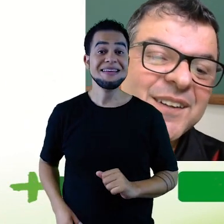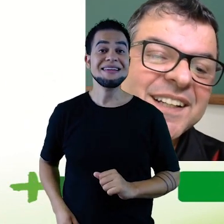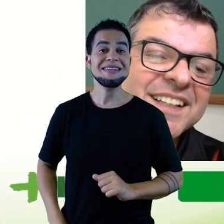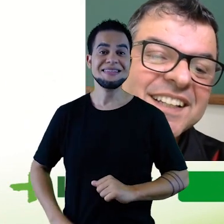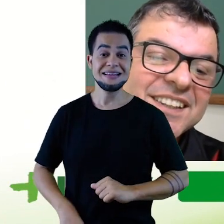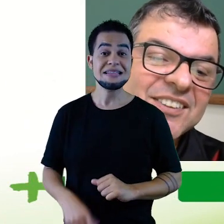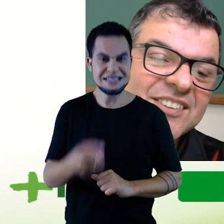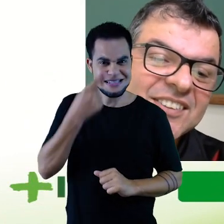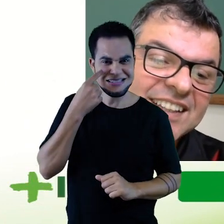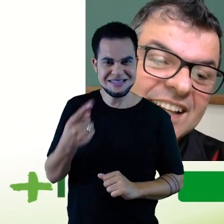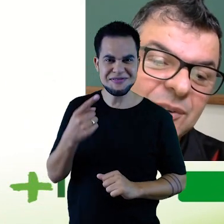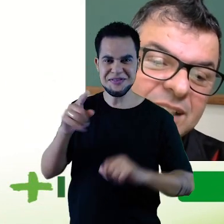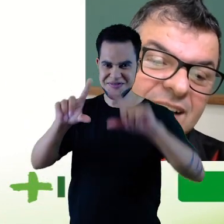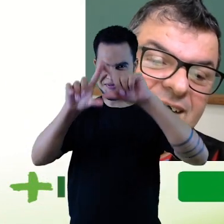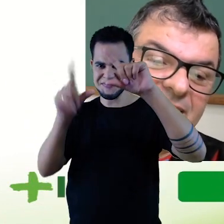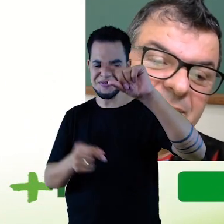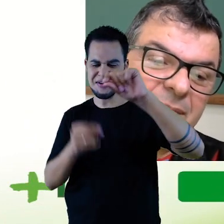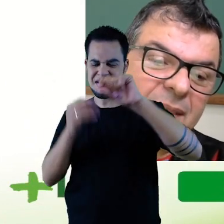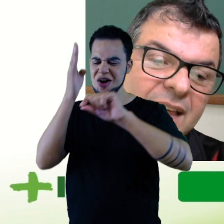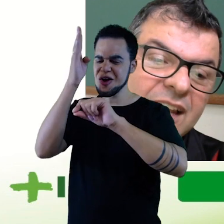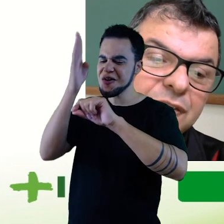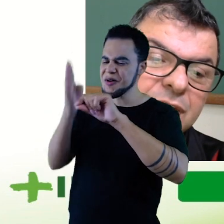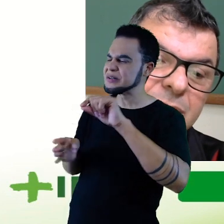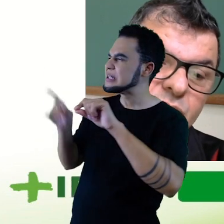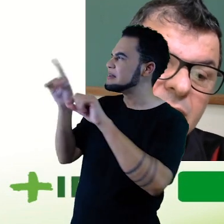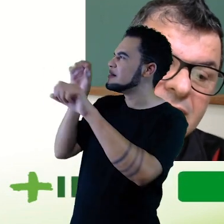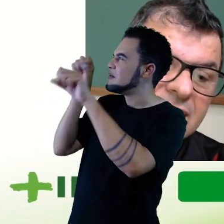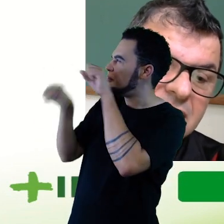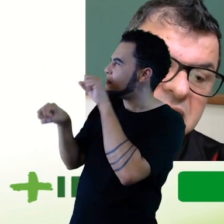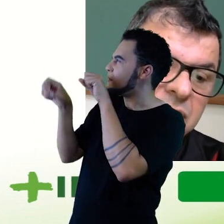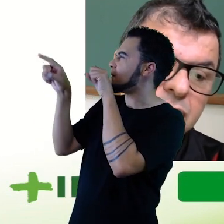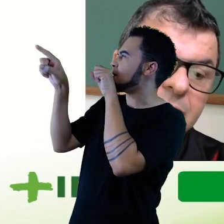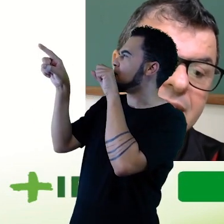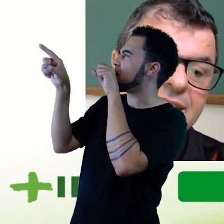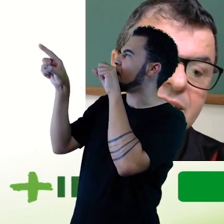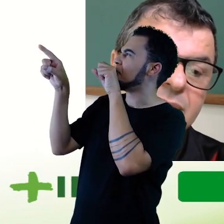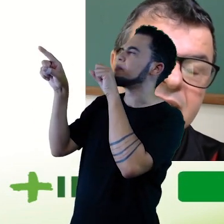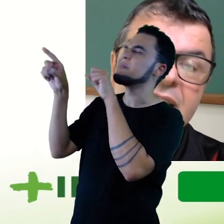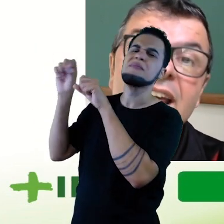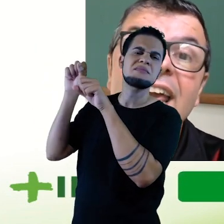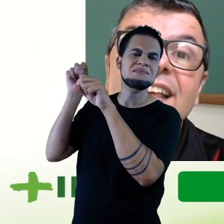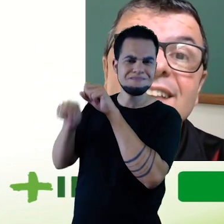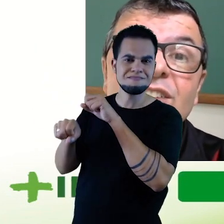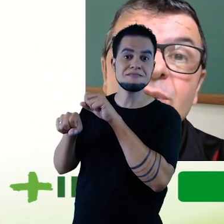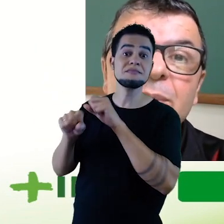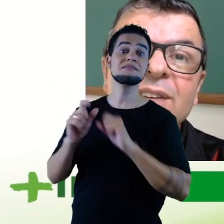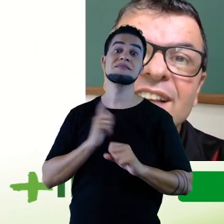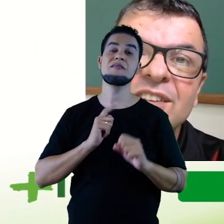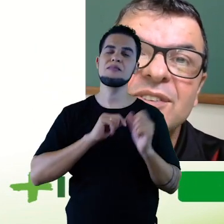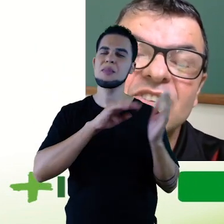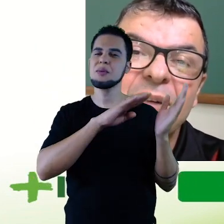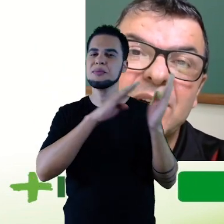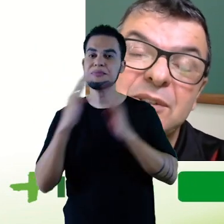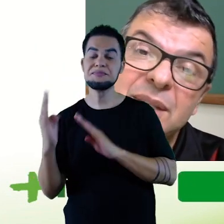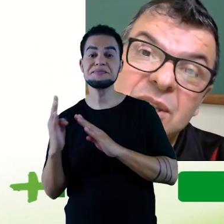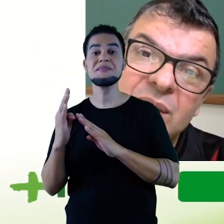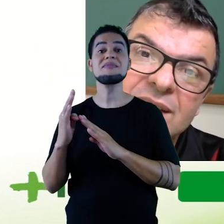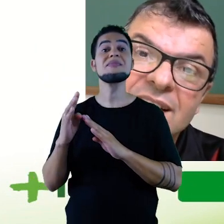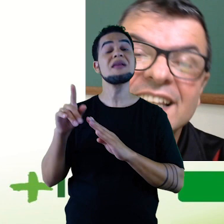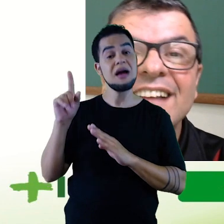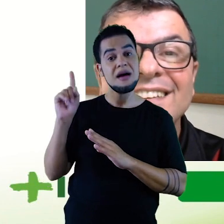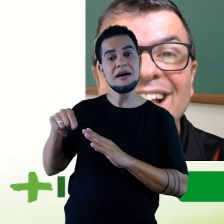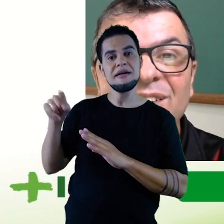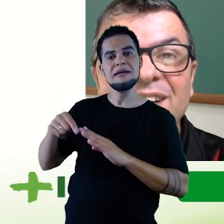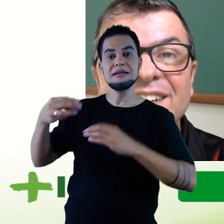essa folha aqui que está cortada? Ela foi machucada, né? Houve uma lesão aqui. Existe um processo chamado